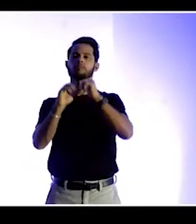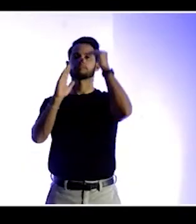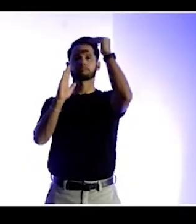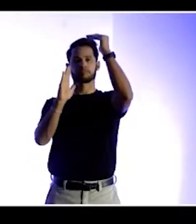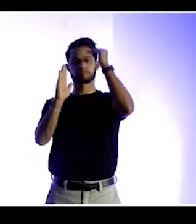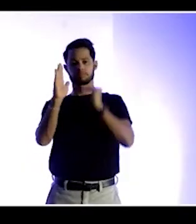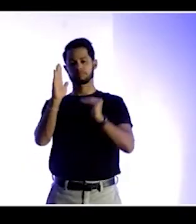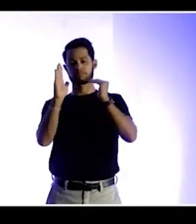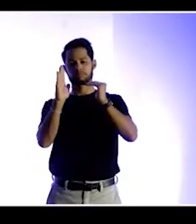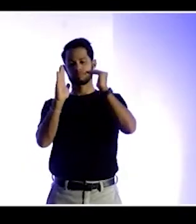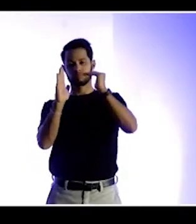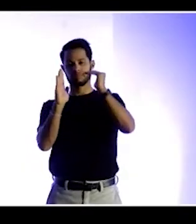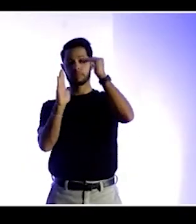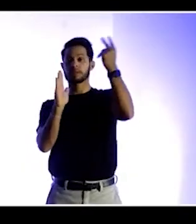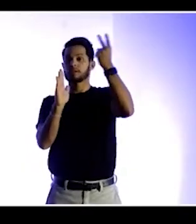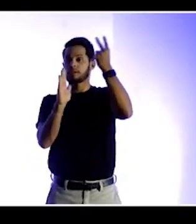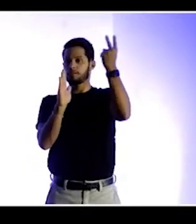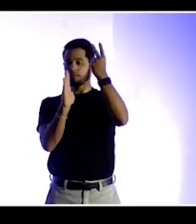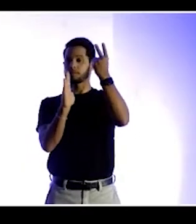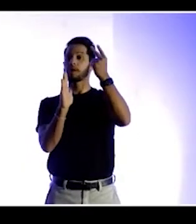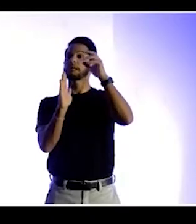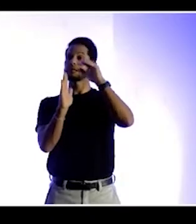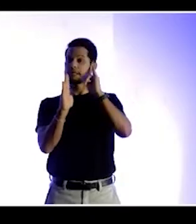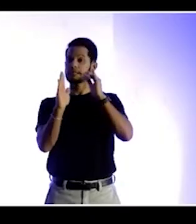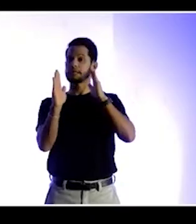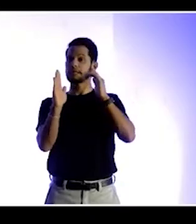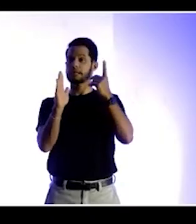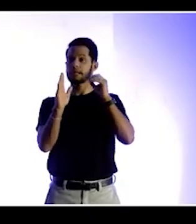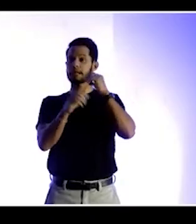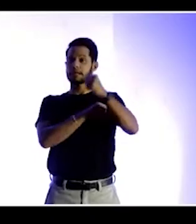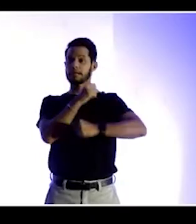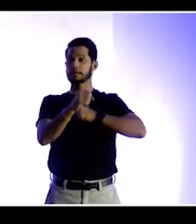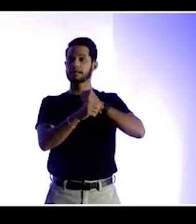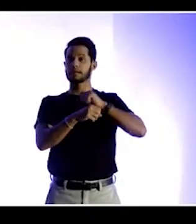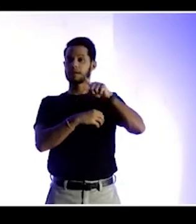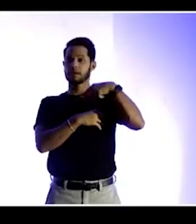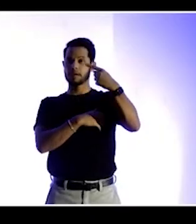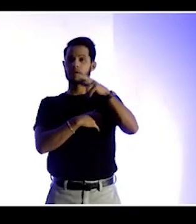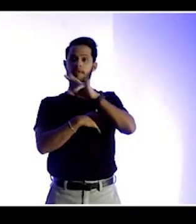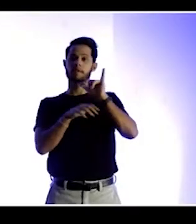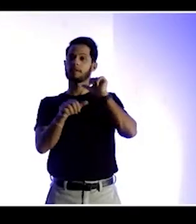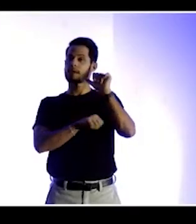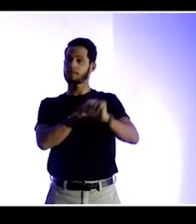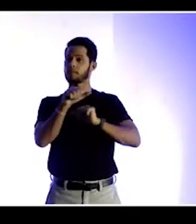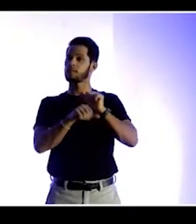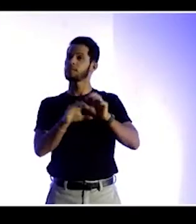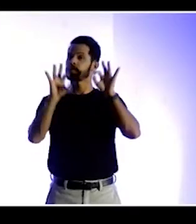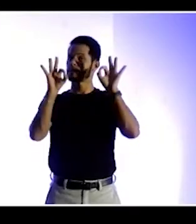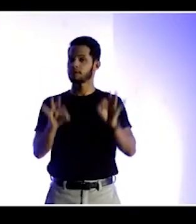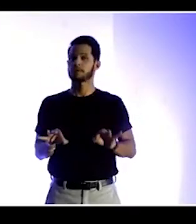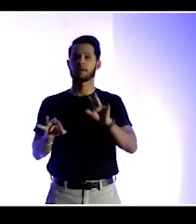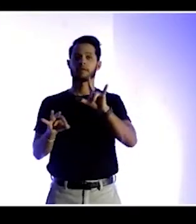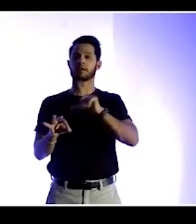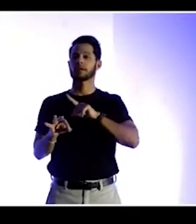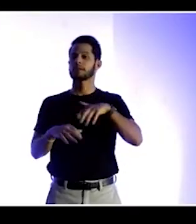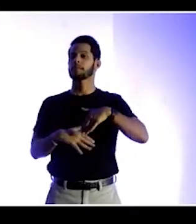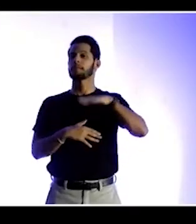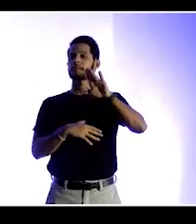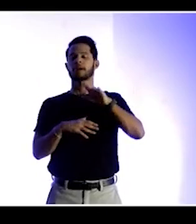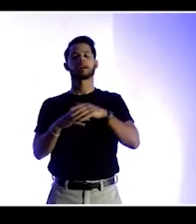segundo. Até a virada da década vai passar de hidrelétrica também. Até a virada da década vai ter mais gerador